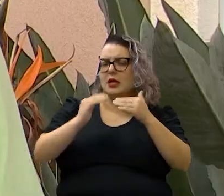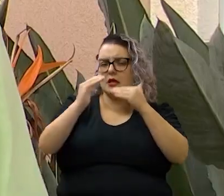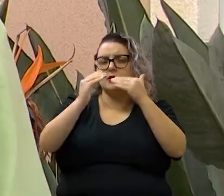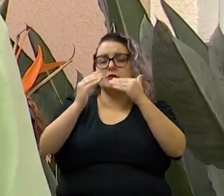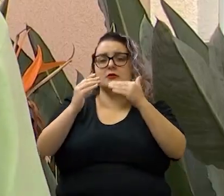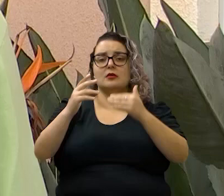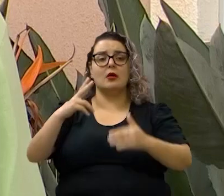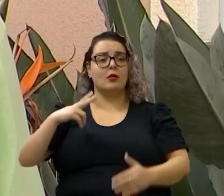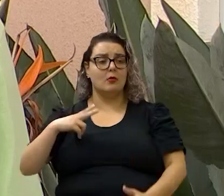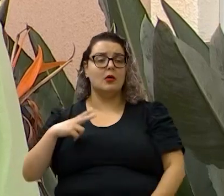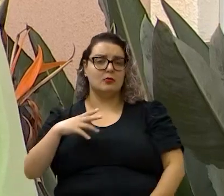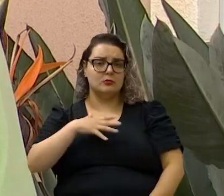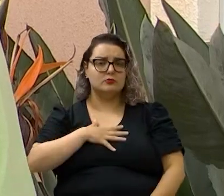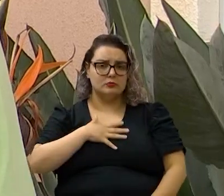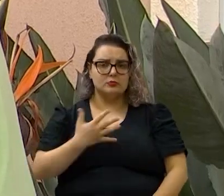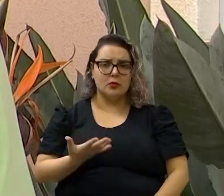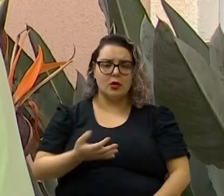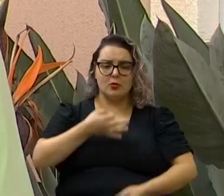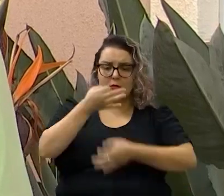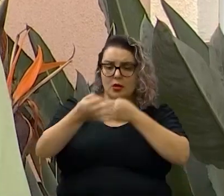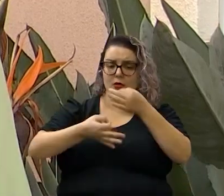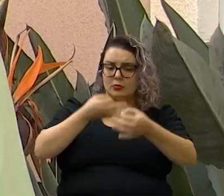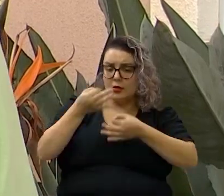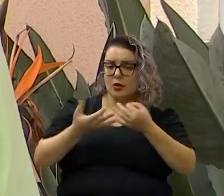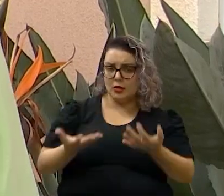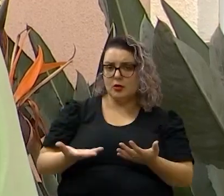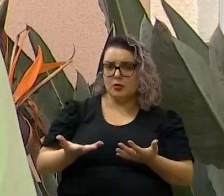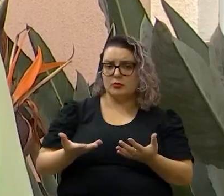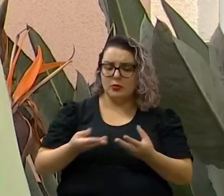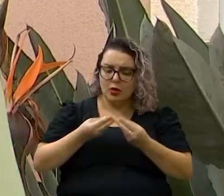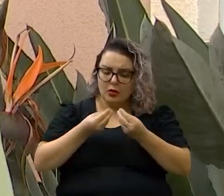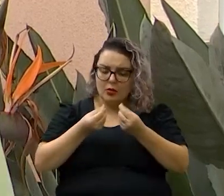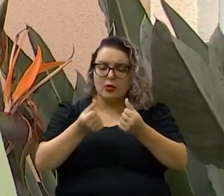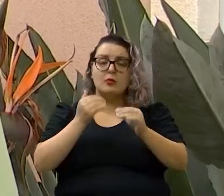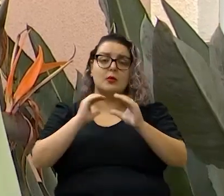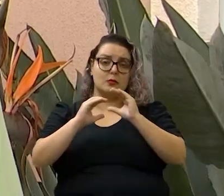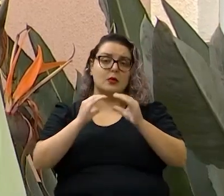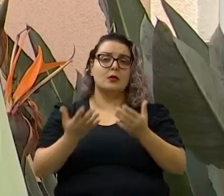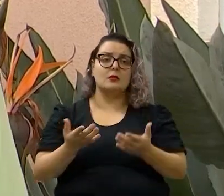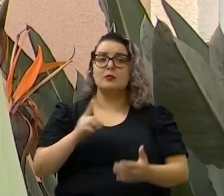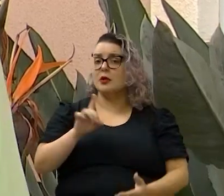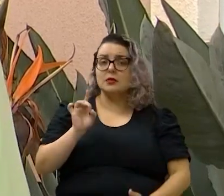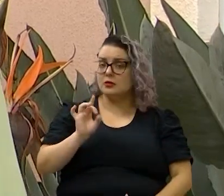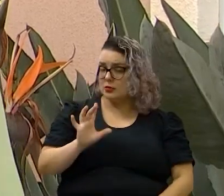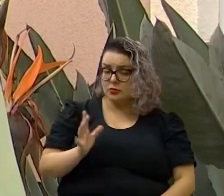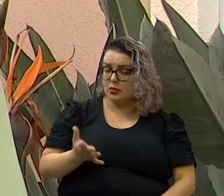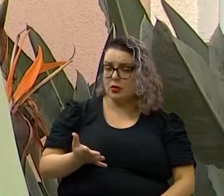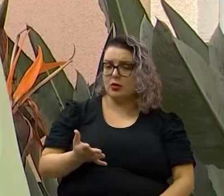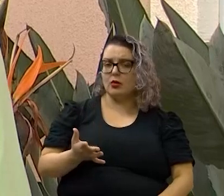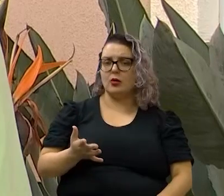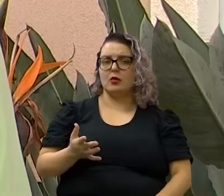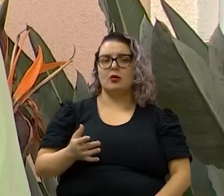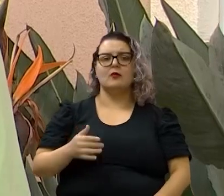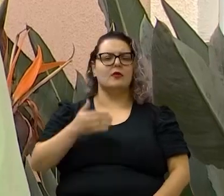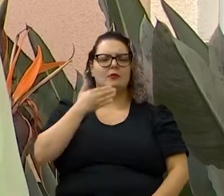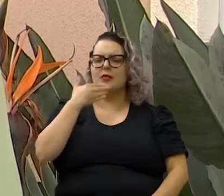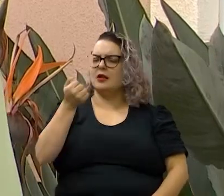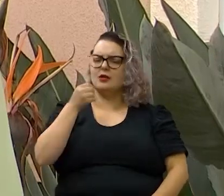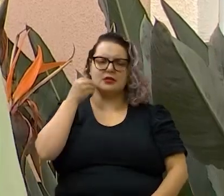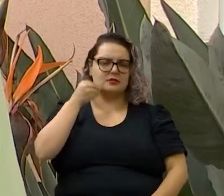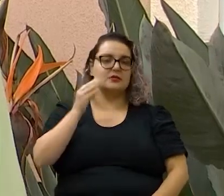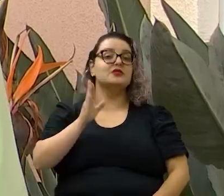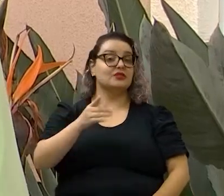também a desenvolver né o meu senso crítico e a minha e aprimorar minha comunicação mas não só isso foi